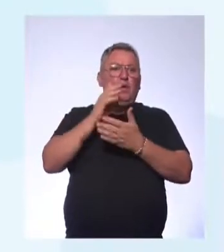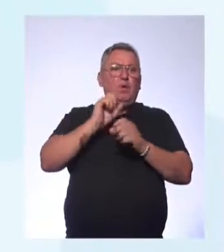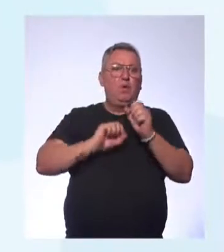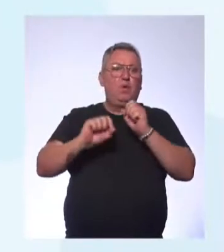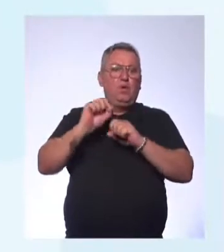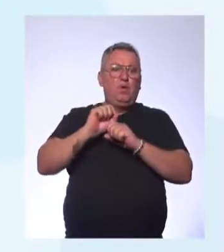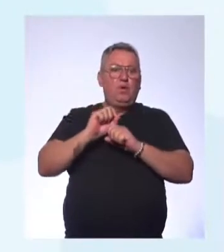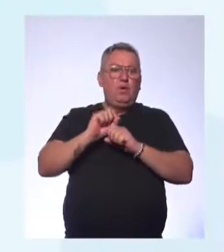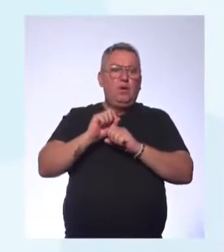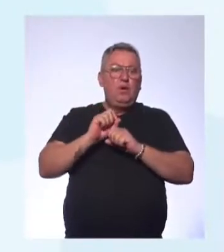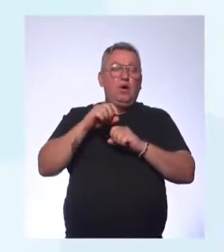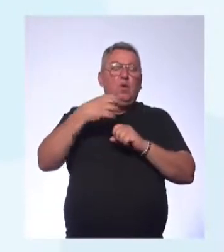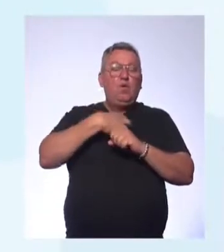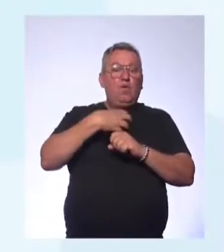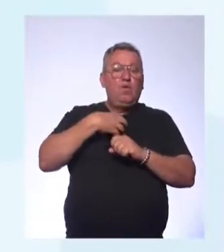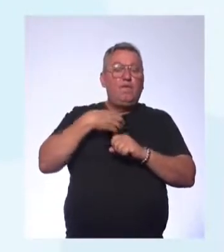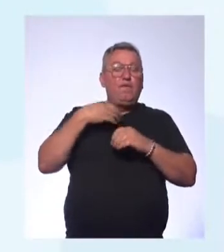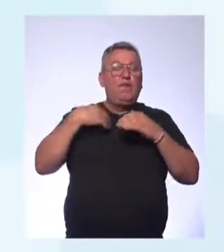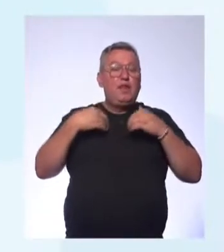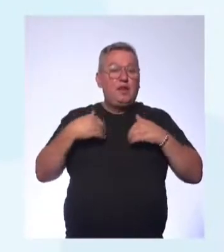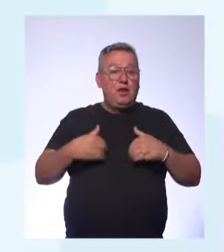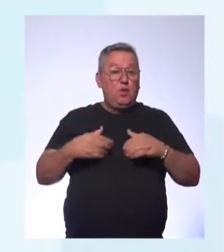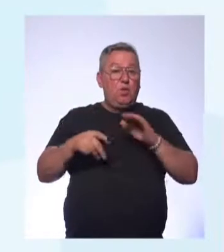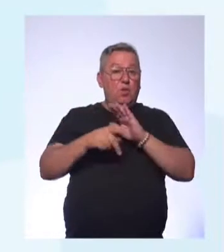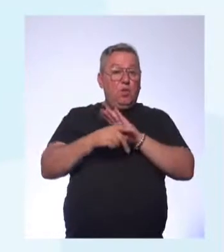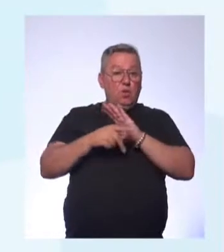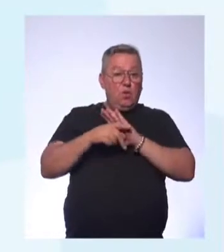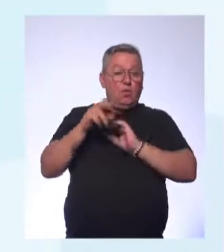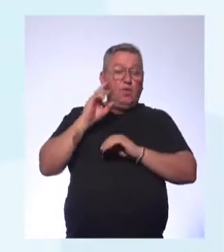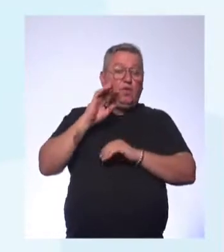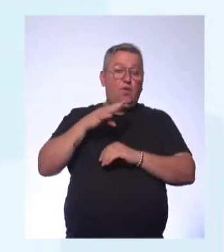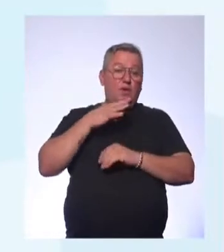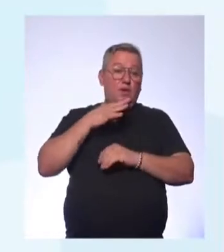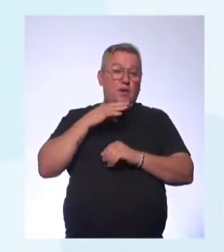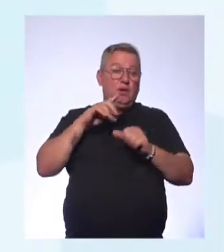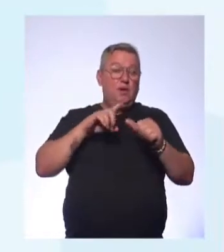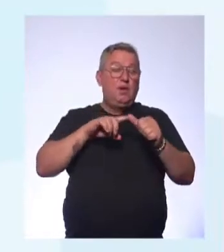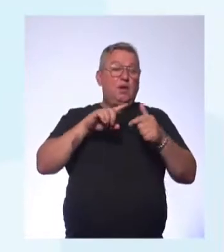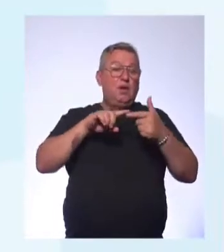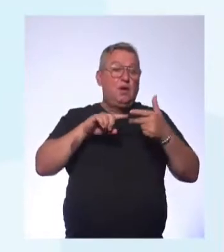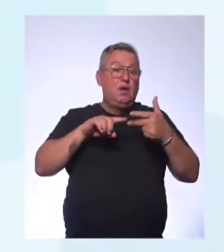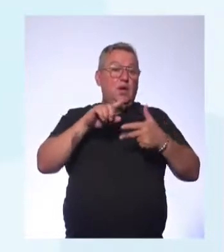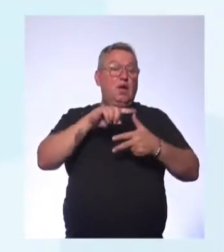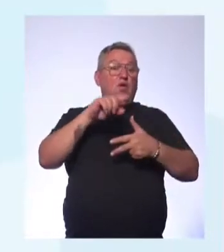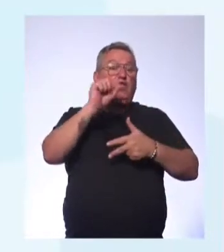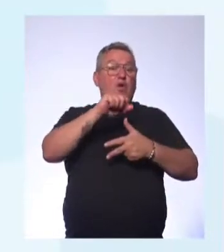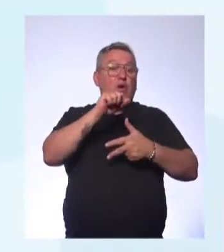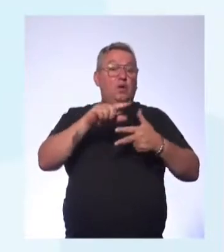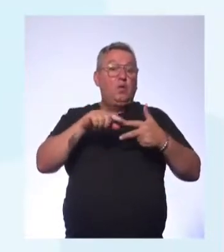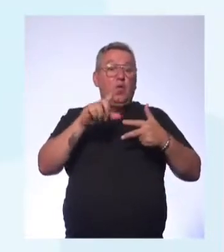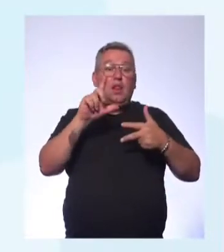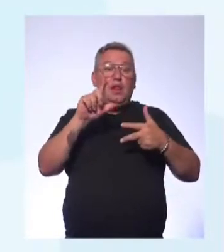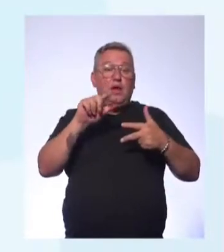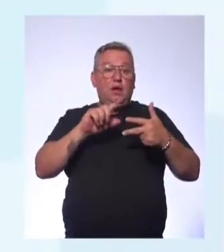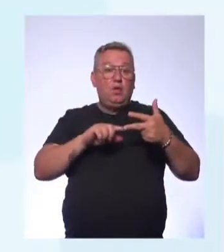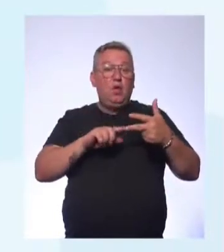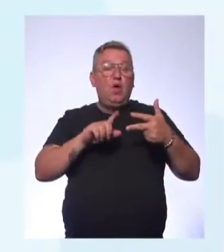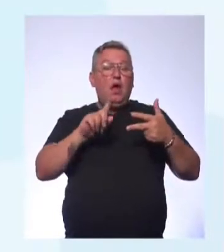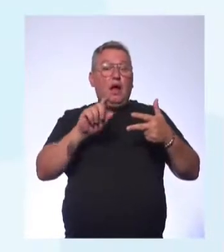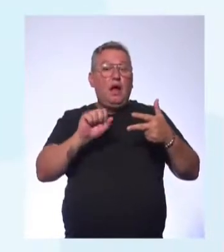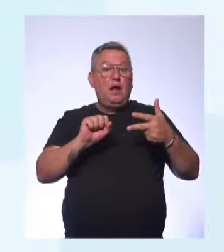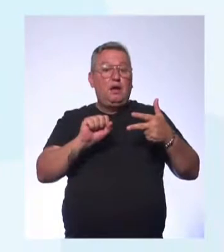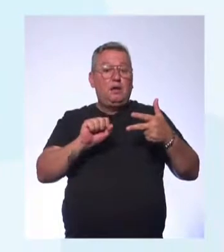aqui com os estados físicos da matéria os estados físicos da matéria que nós conhecemos são três sólido líquido e gasoso O que